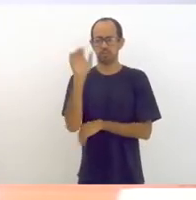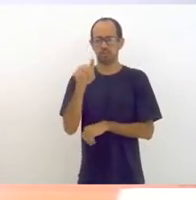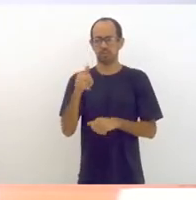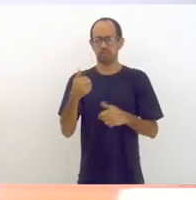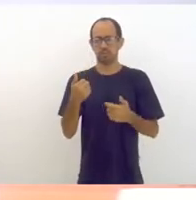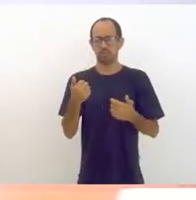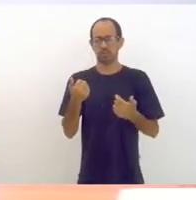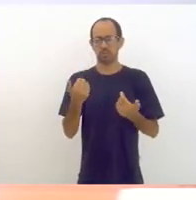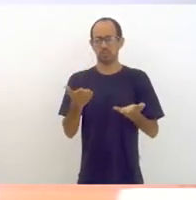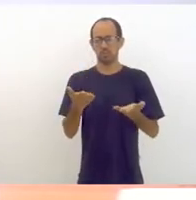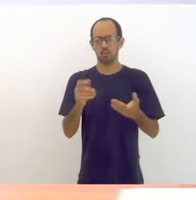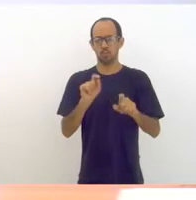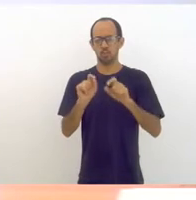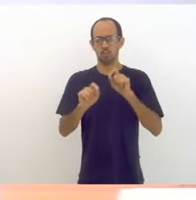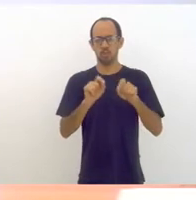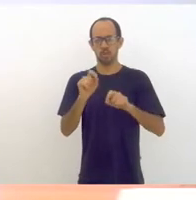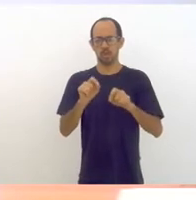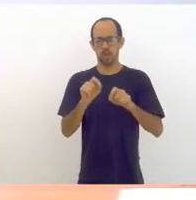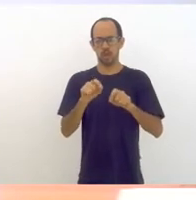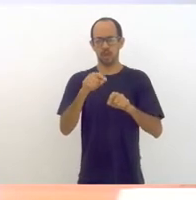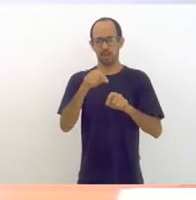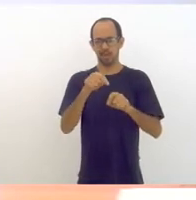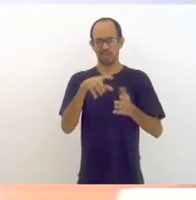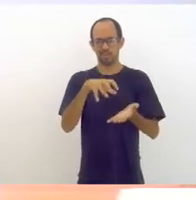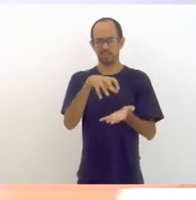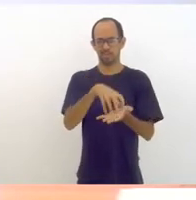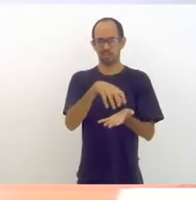essa unidade foi implantada